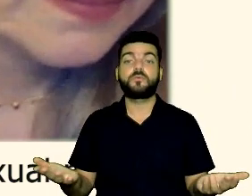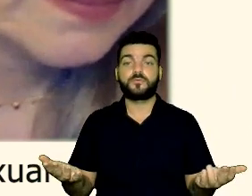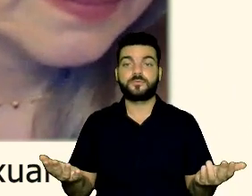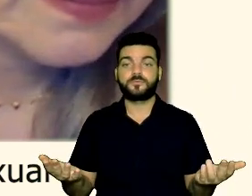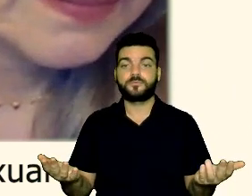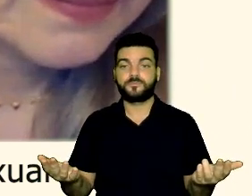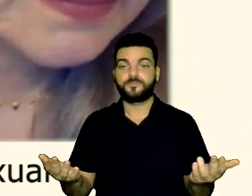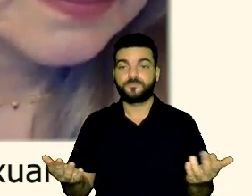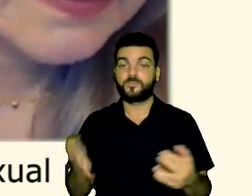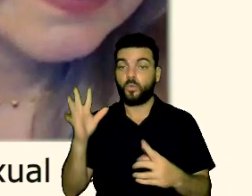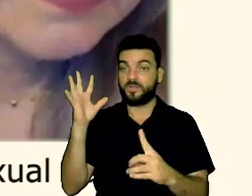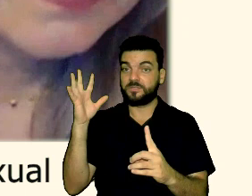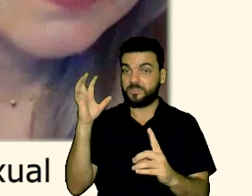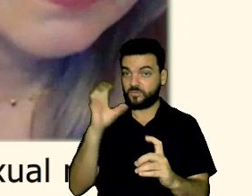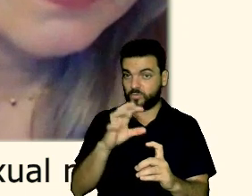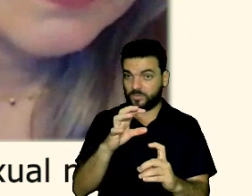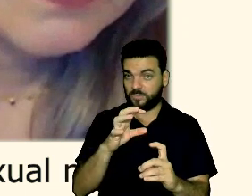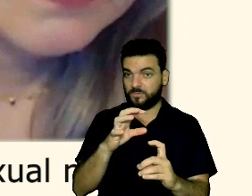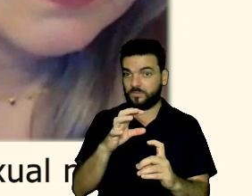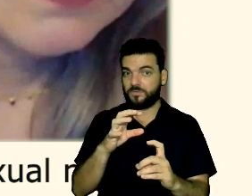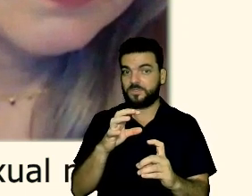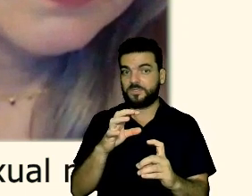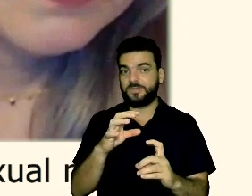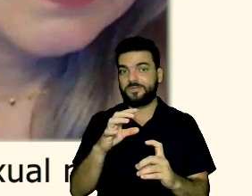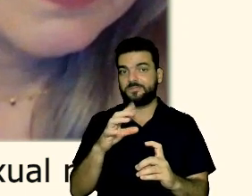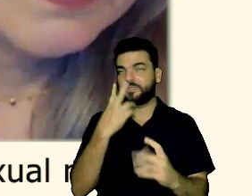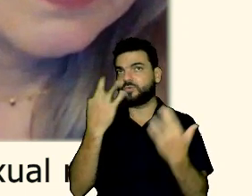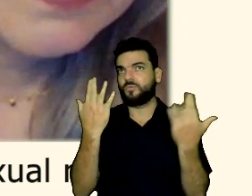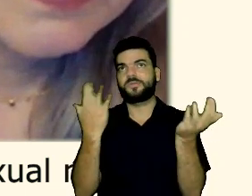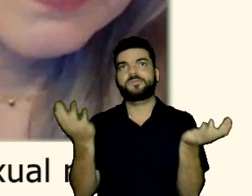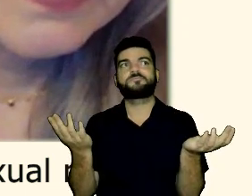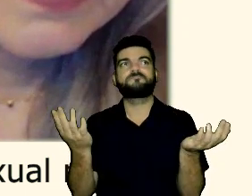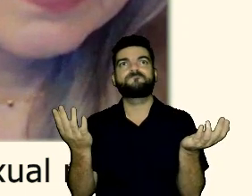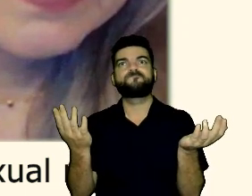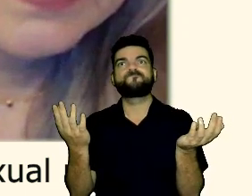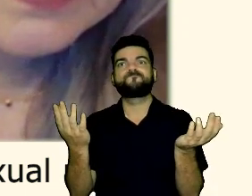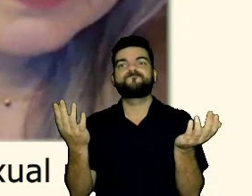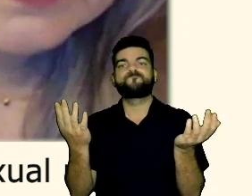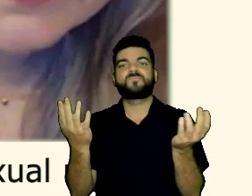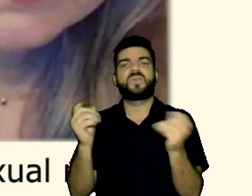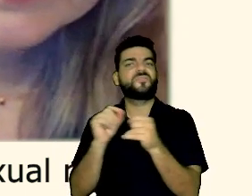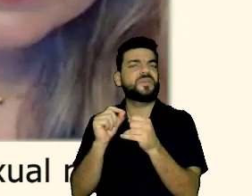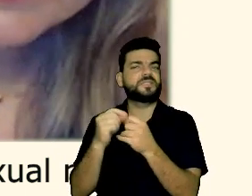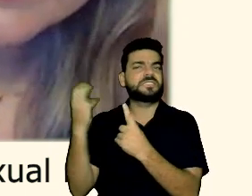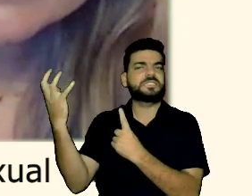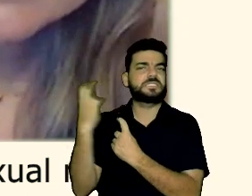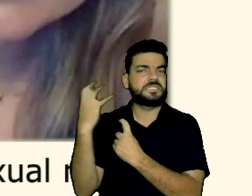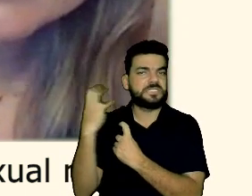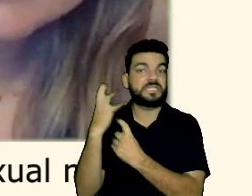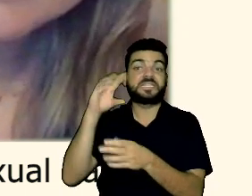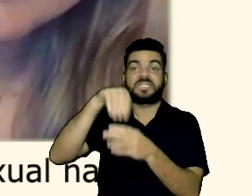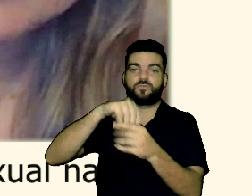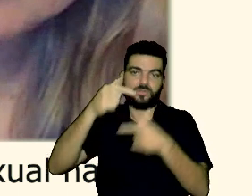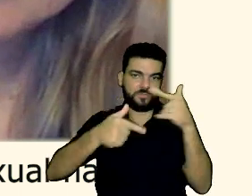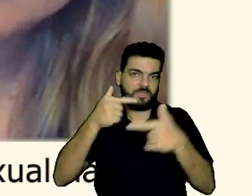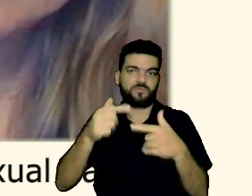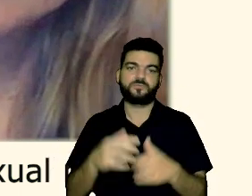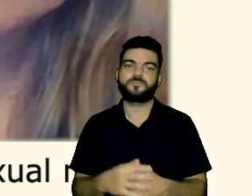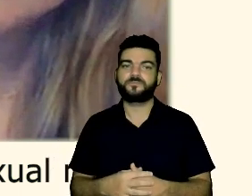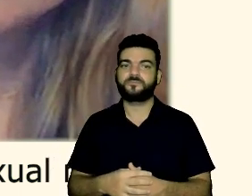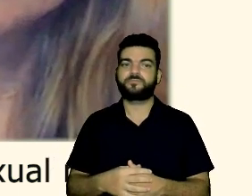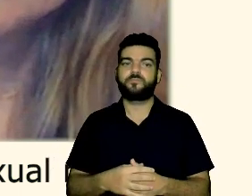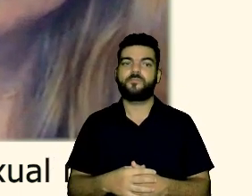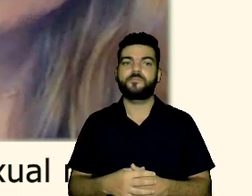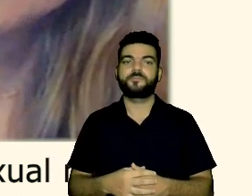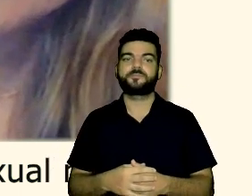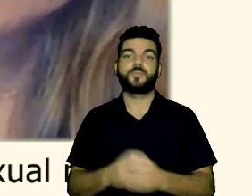pode desenvolver nas pessoas? O assédio moral, ele está relacionado diretamente com o assédio sofrido